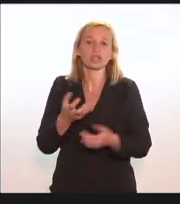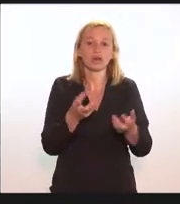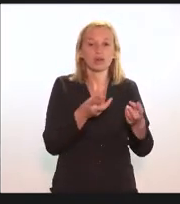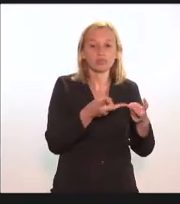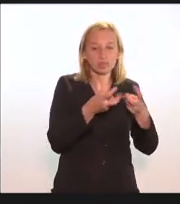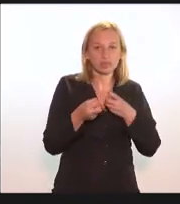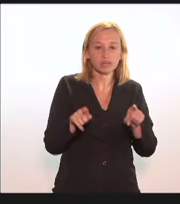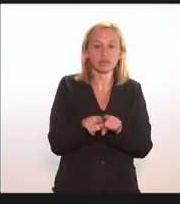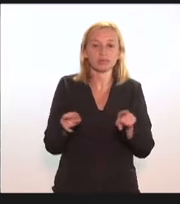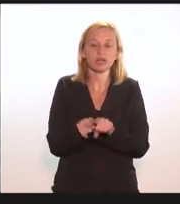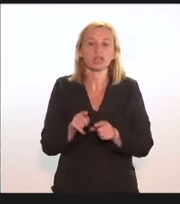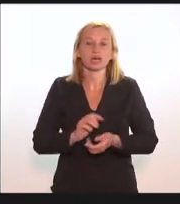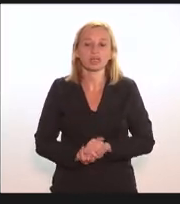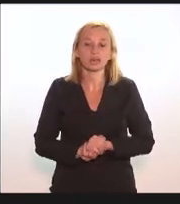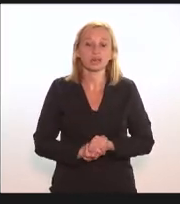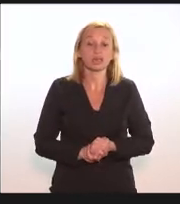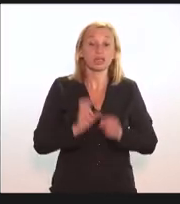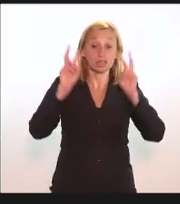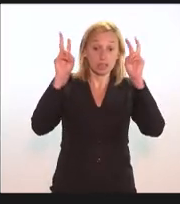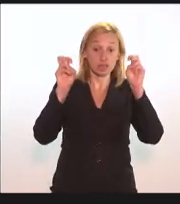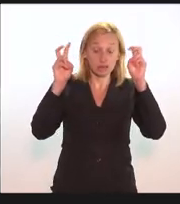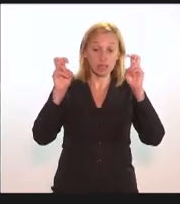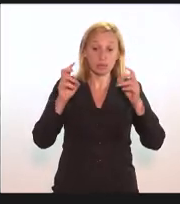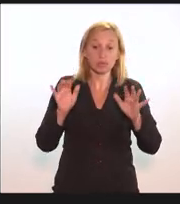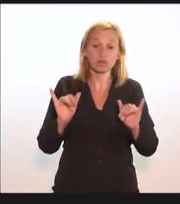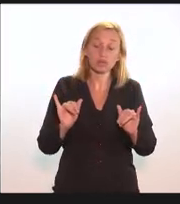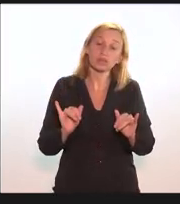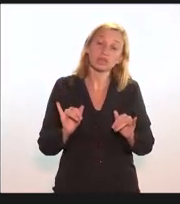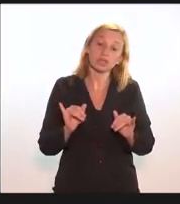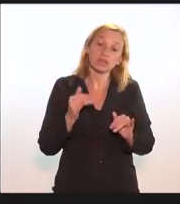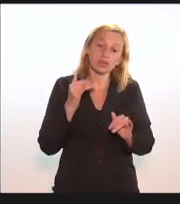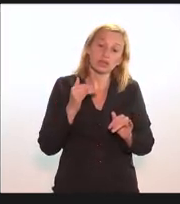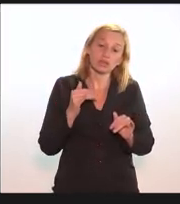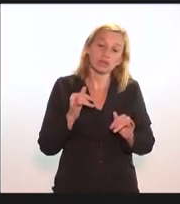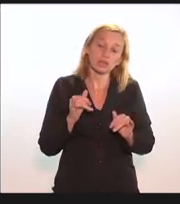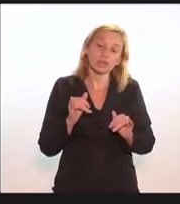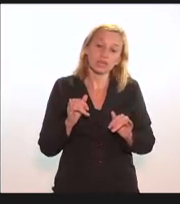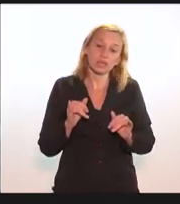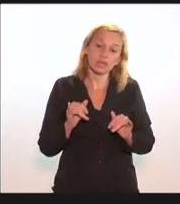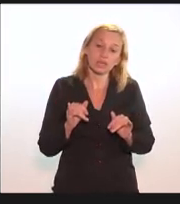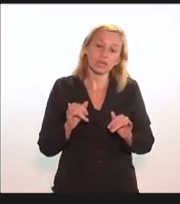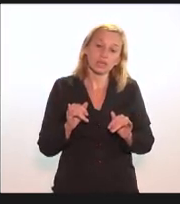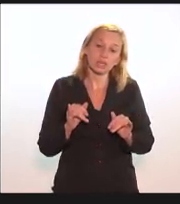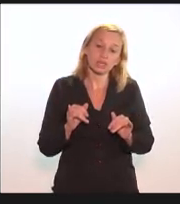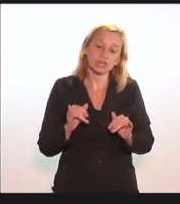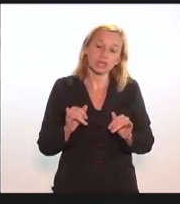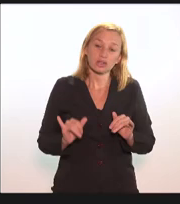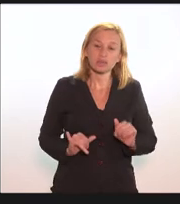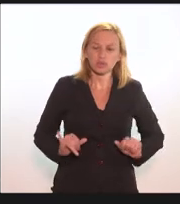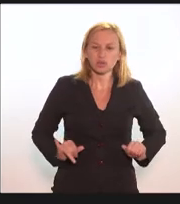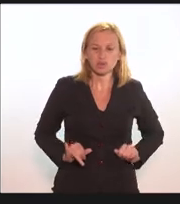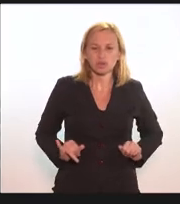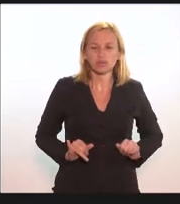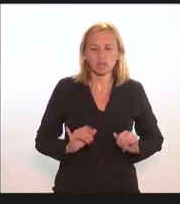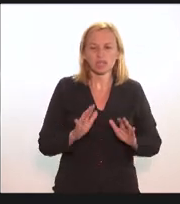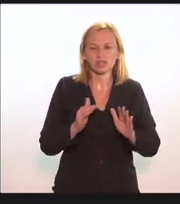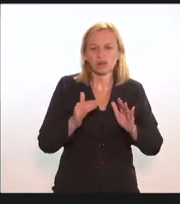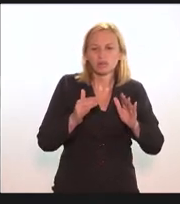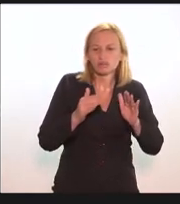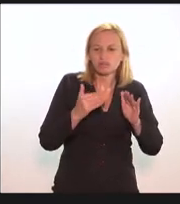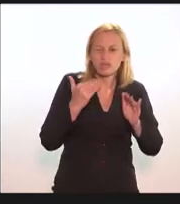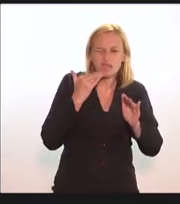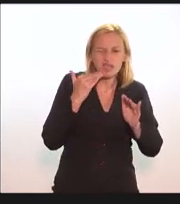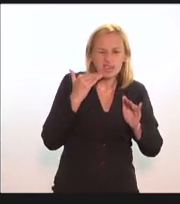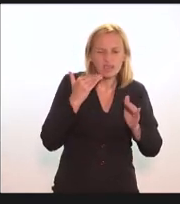percebi que esse tema acabou sofrendo uma espécie, secretário, uma espécie de criminalização, né? Parecia que a